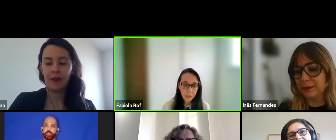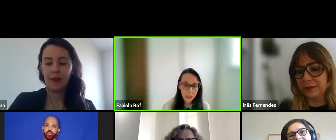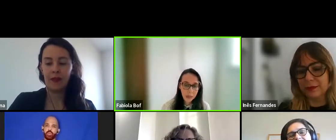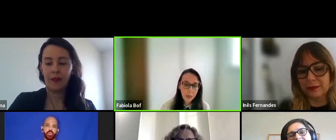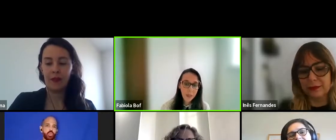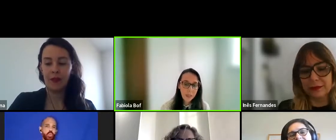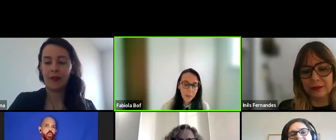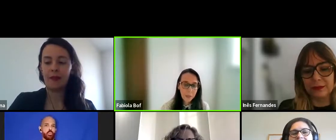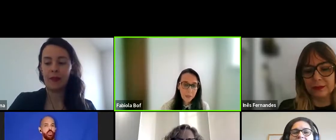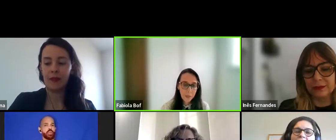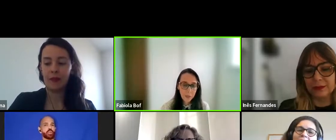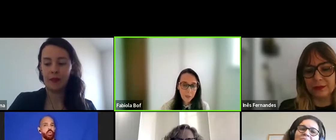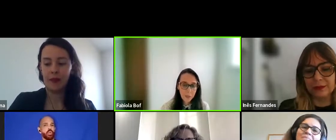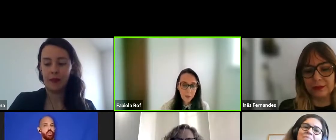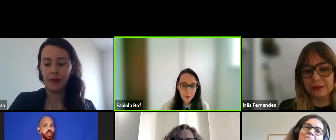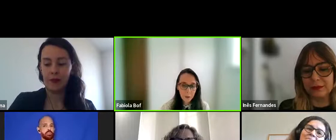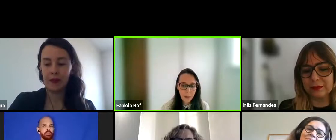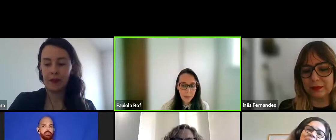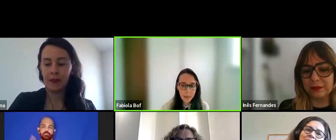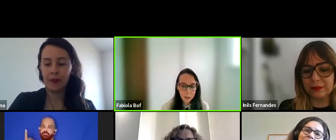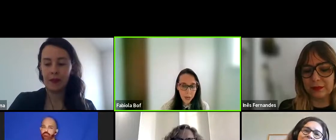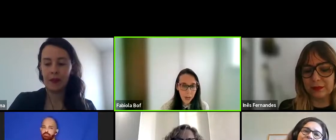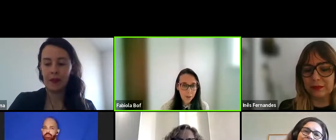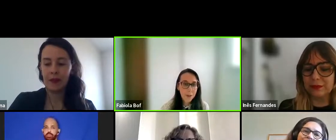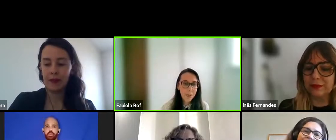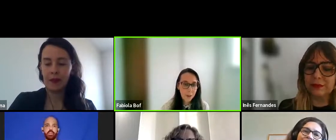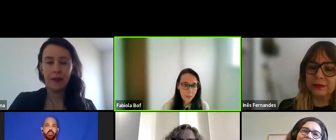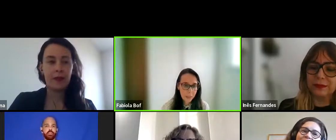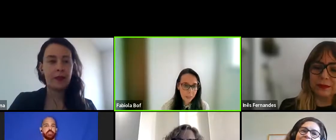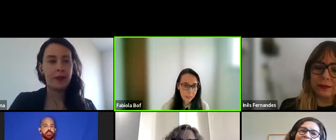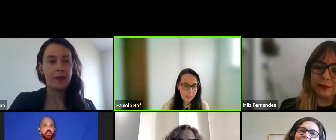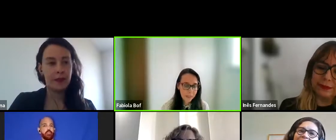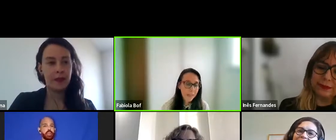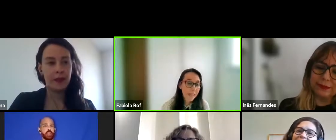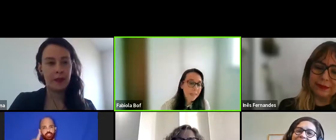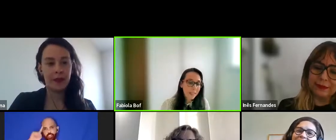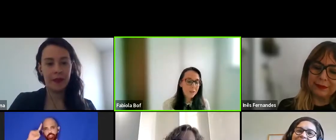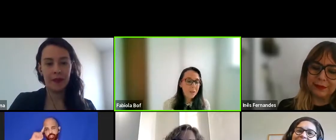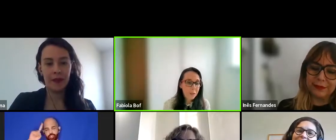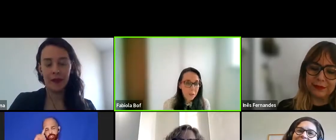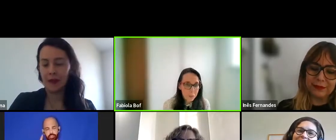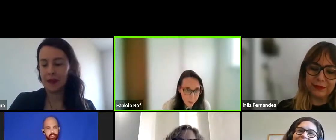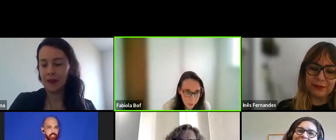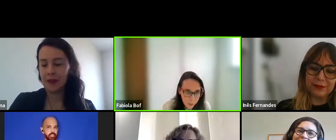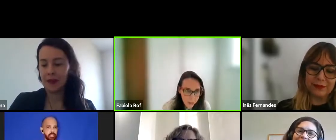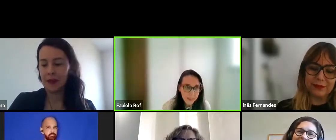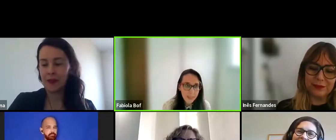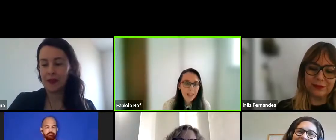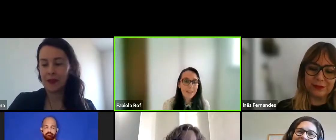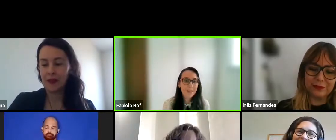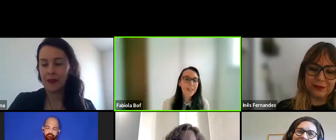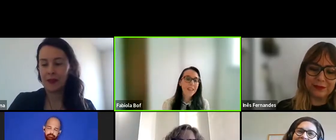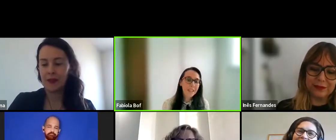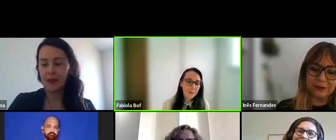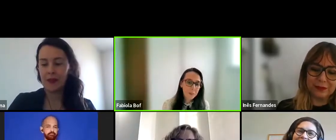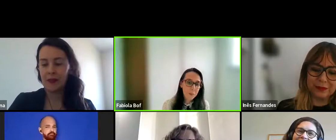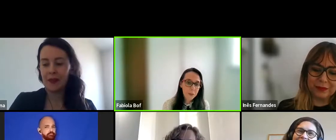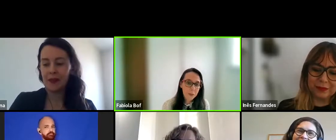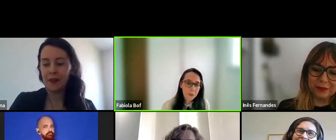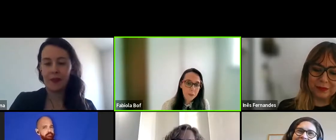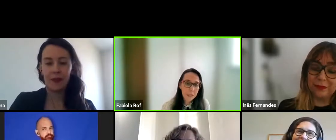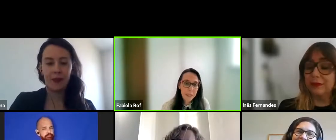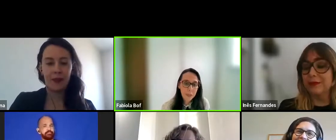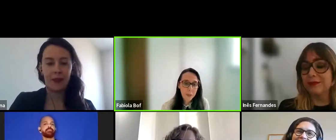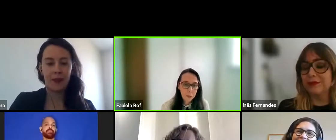e acolhimento para que possamos fazer o nosso trabalho diário e com excelência. Sintam-se todos muito abraçados e, se